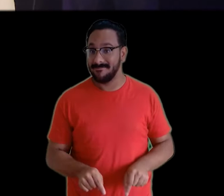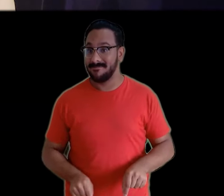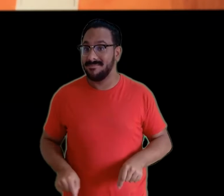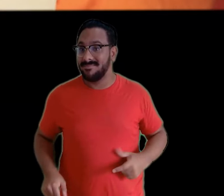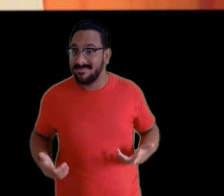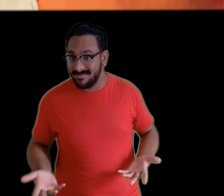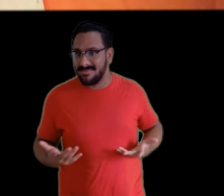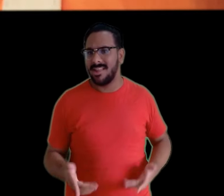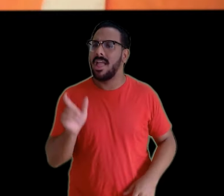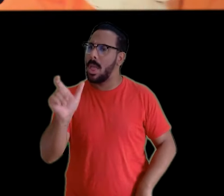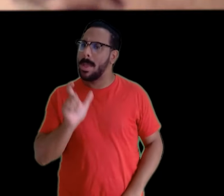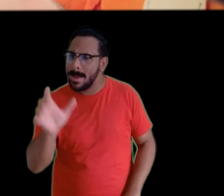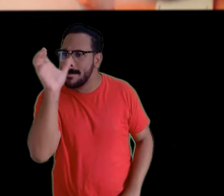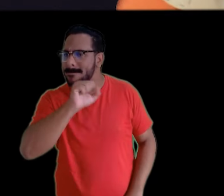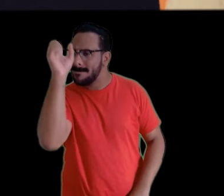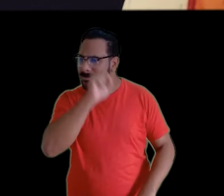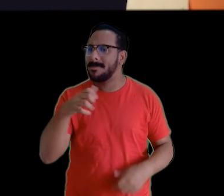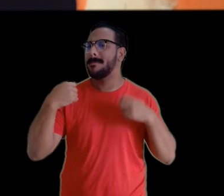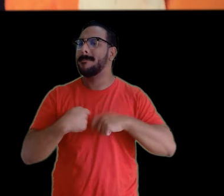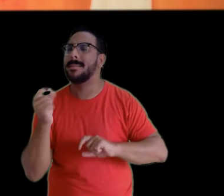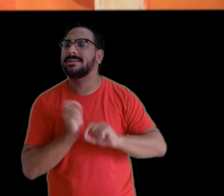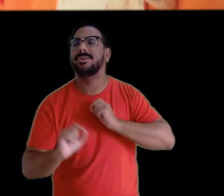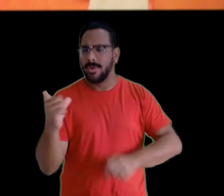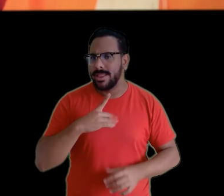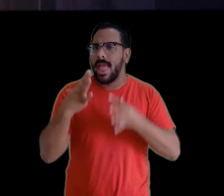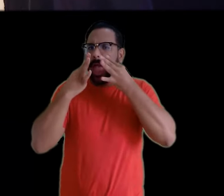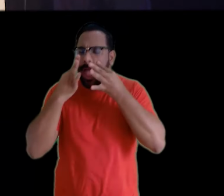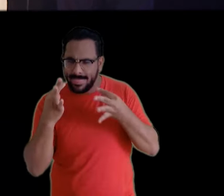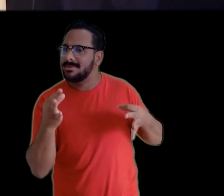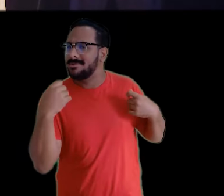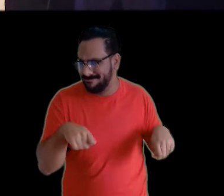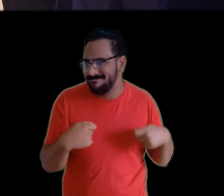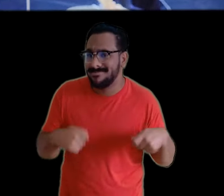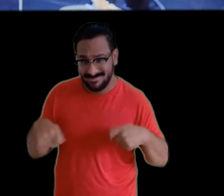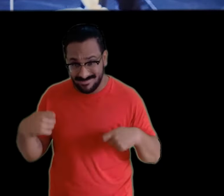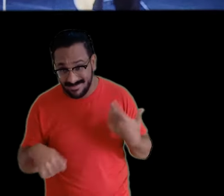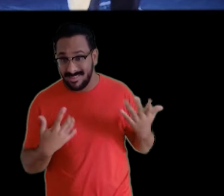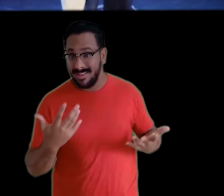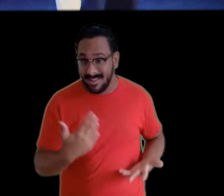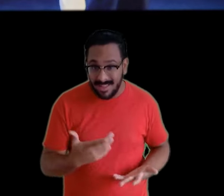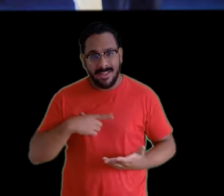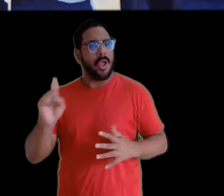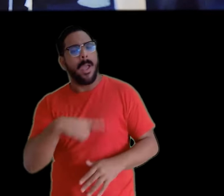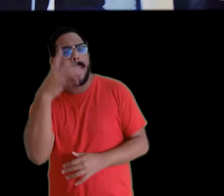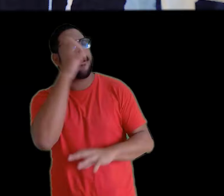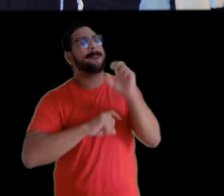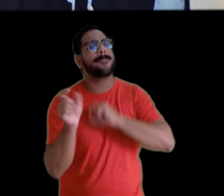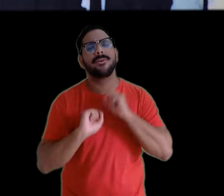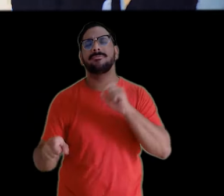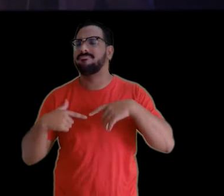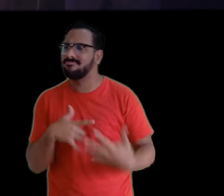palavra aprender, tem que ter atenção. Cante com a gente, solte para o mundo